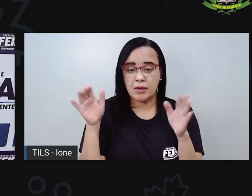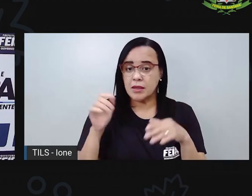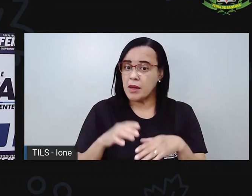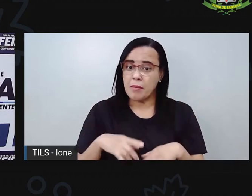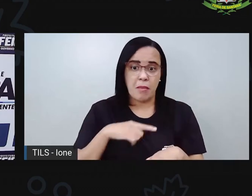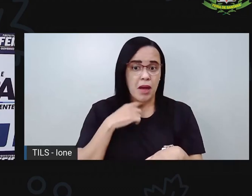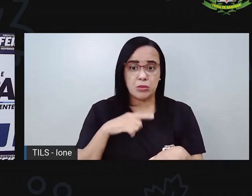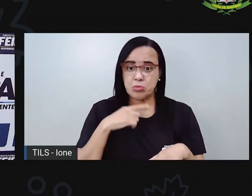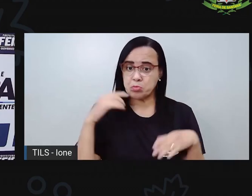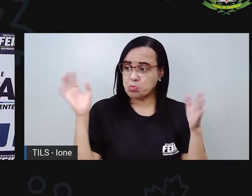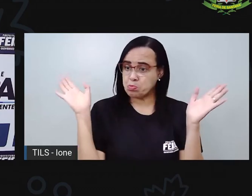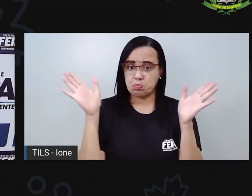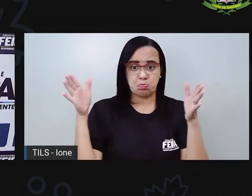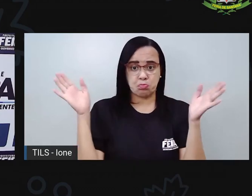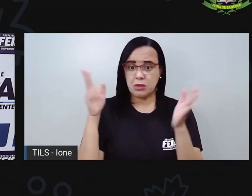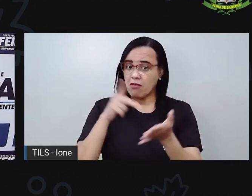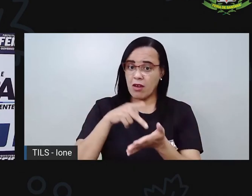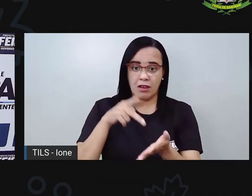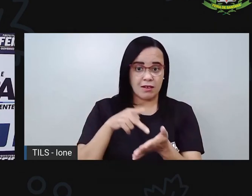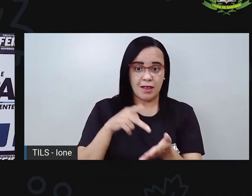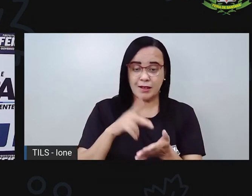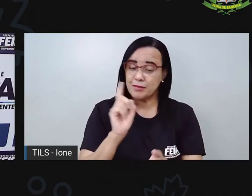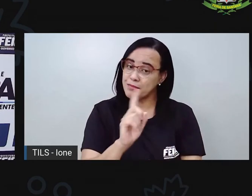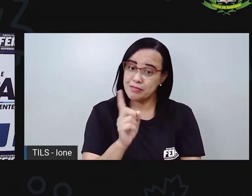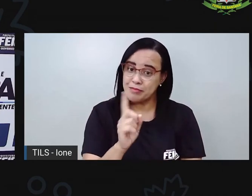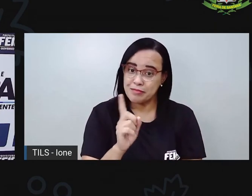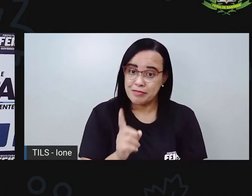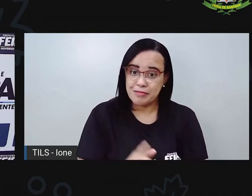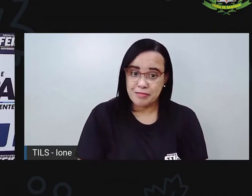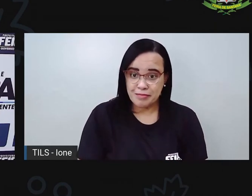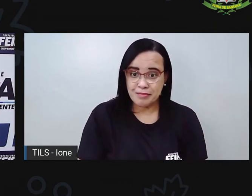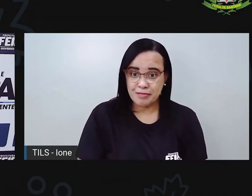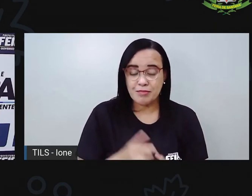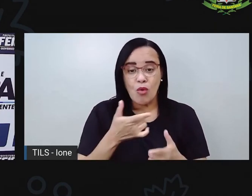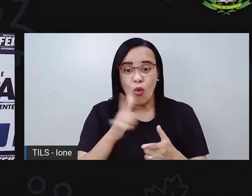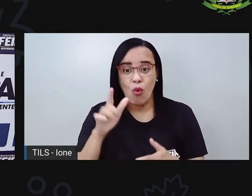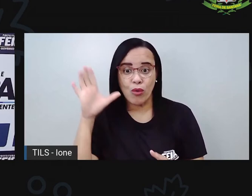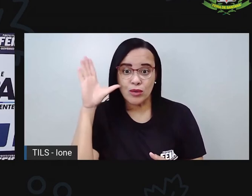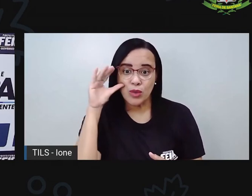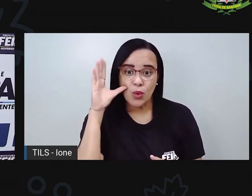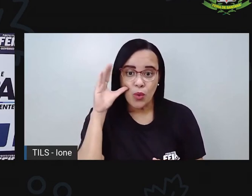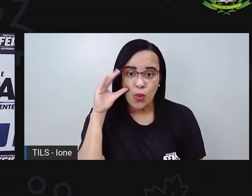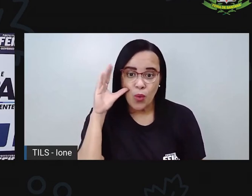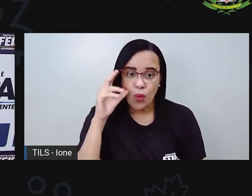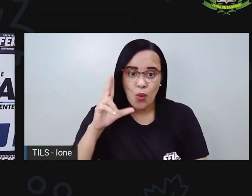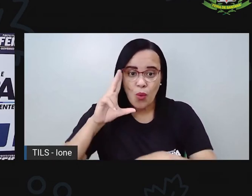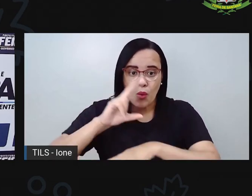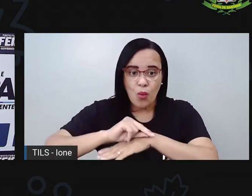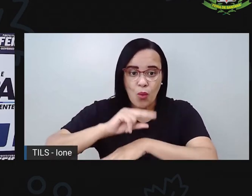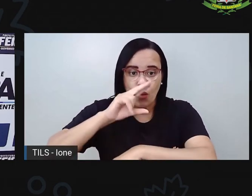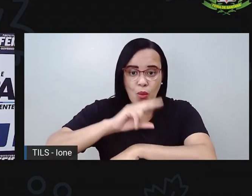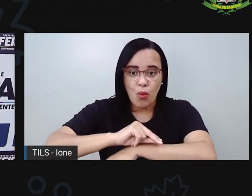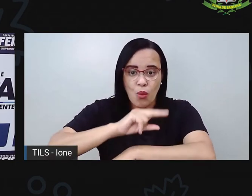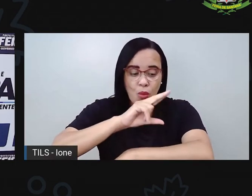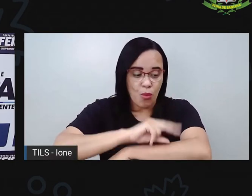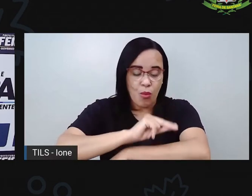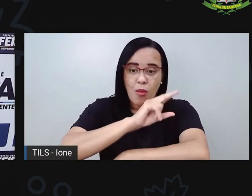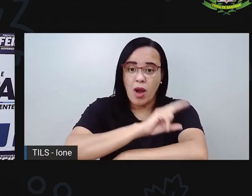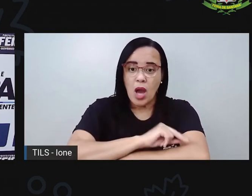Pois é pessoal eles não voa e tem outra curiosidade os grilos eles são